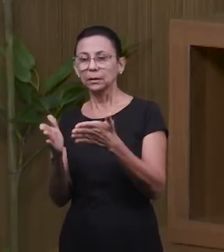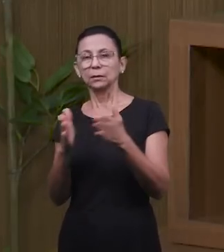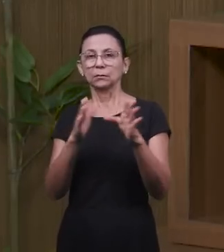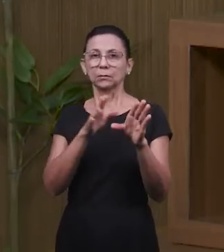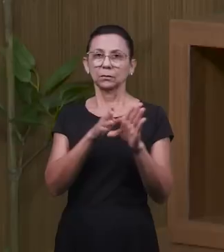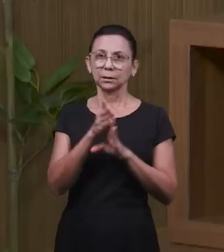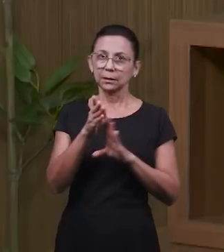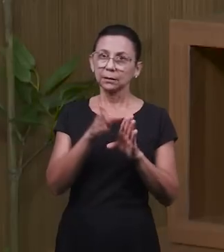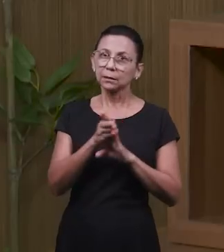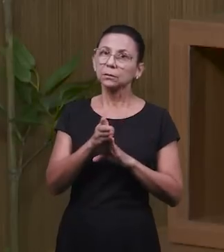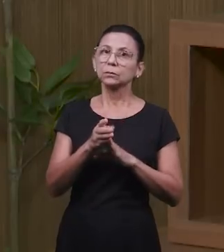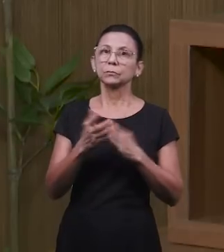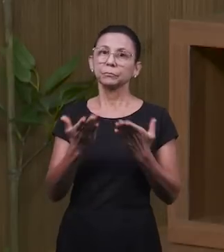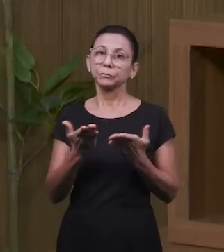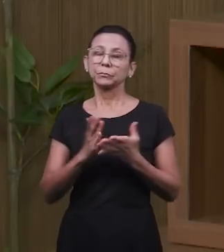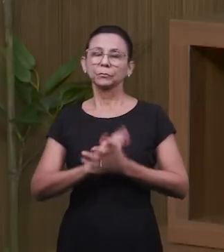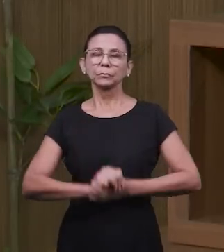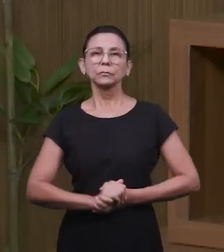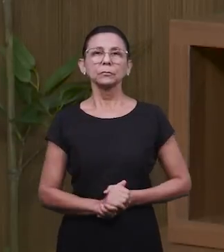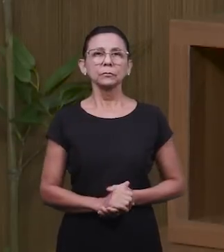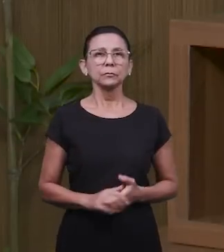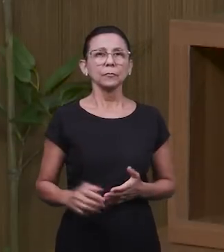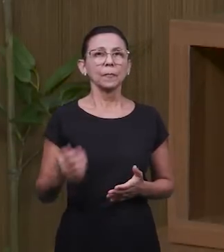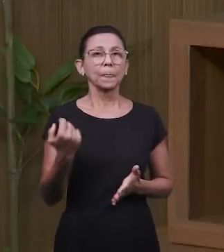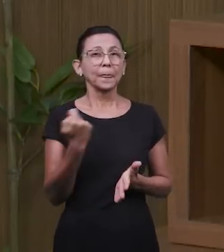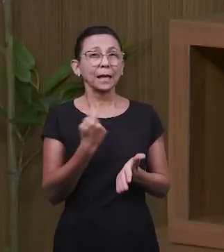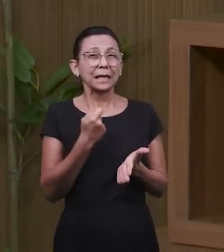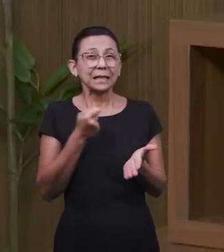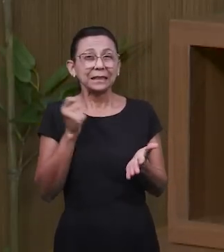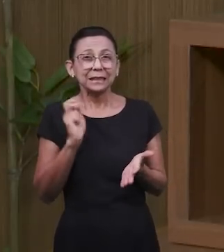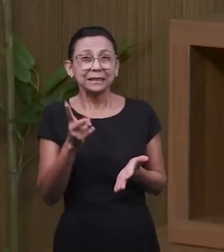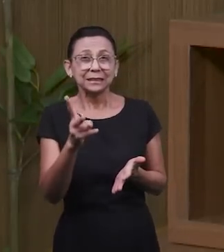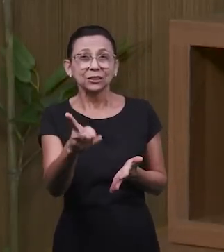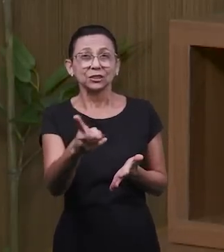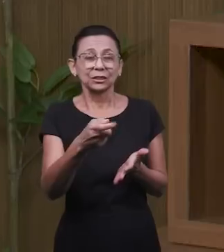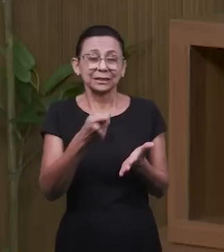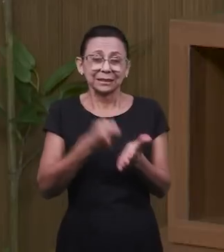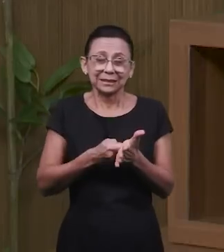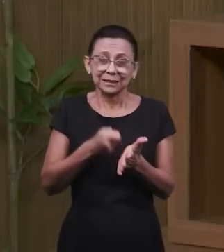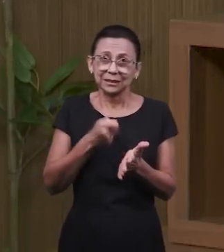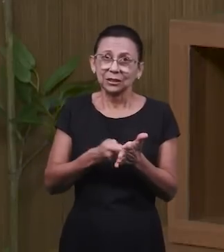Então, esse perseverar é uma luta pela comunhão.